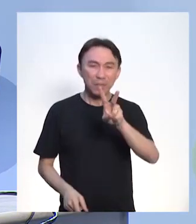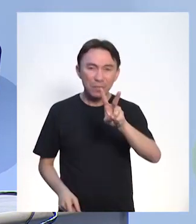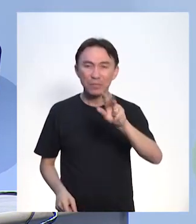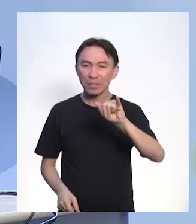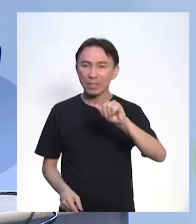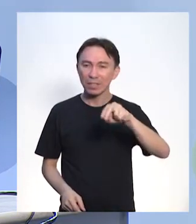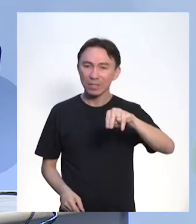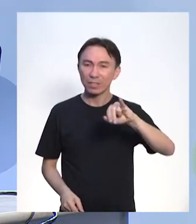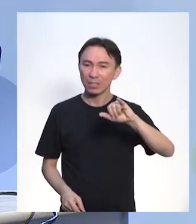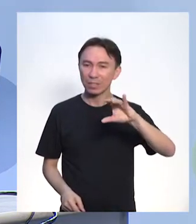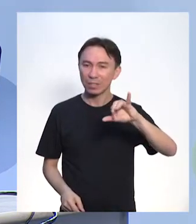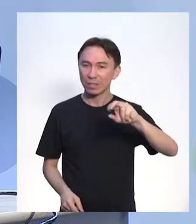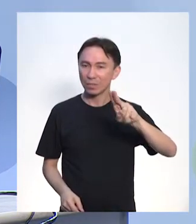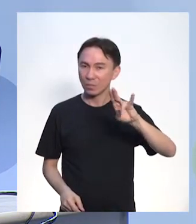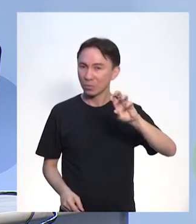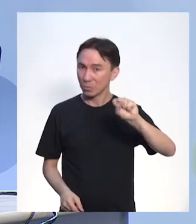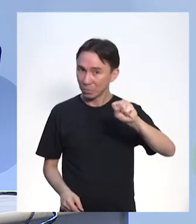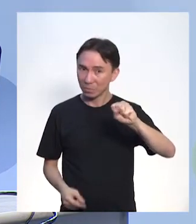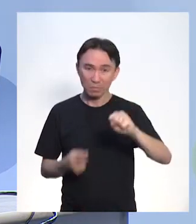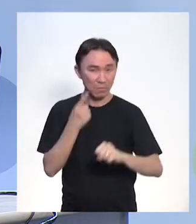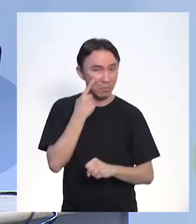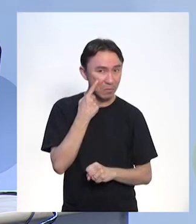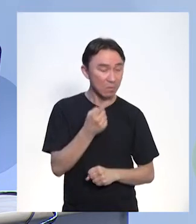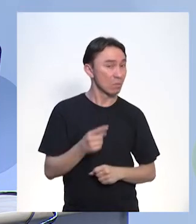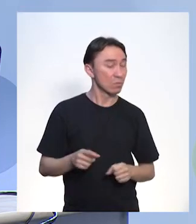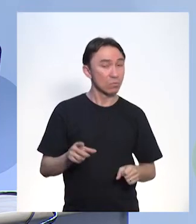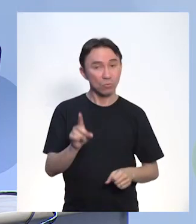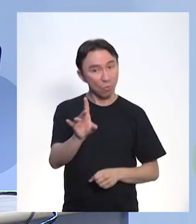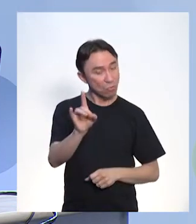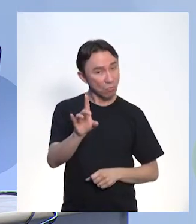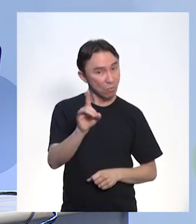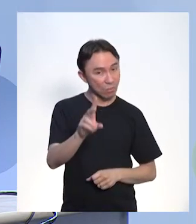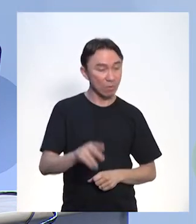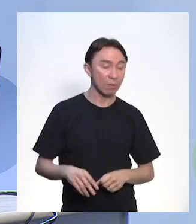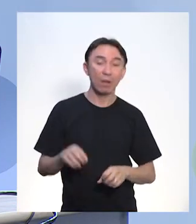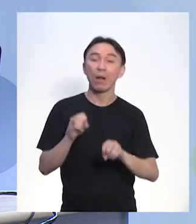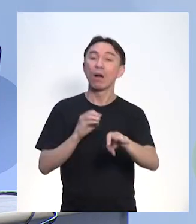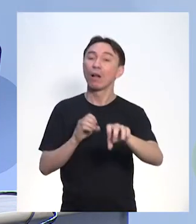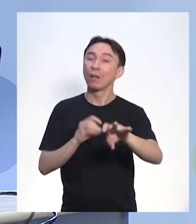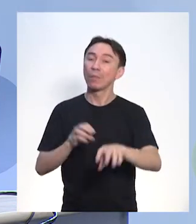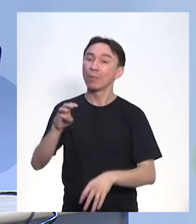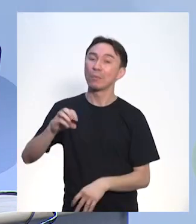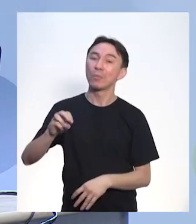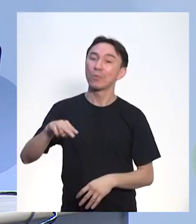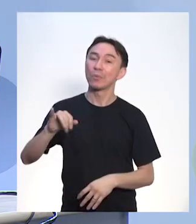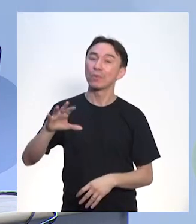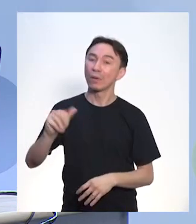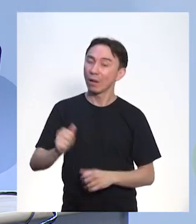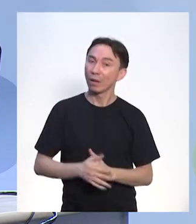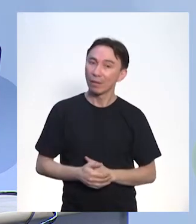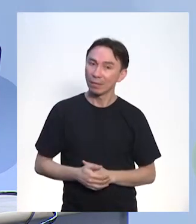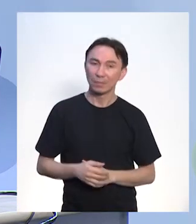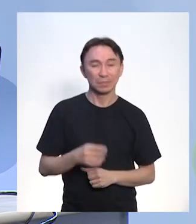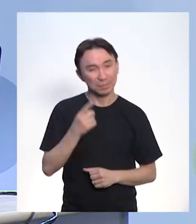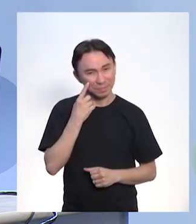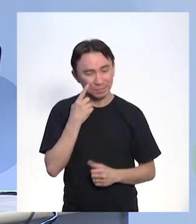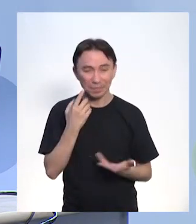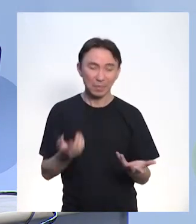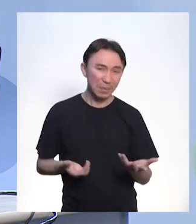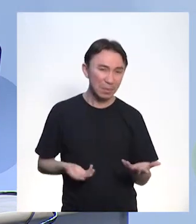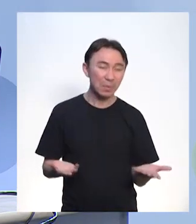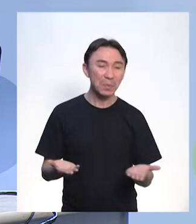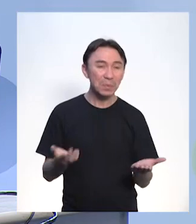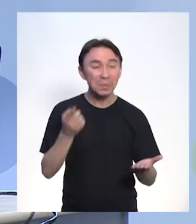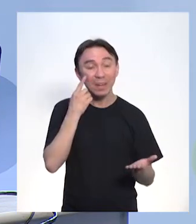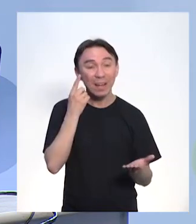né? Então tudo bem, né? Mas vamos lá. Bom, então tem outra resposta aqui sobre a supply energy, né? O energy supply, aí fica